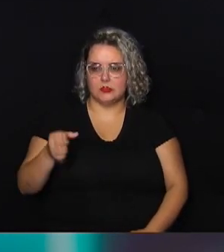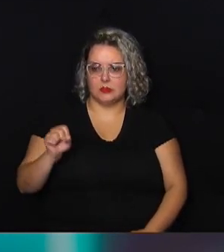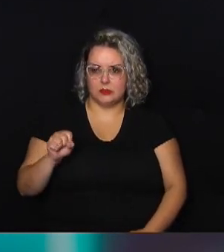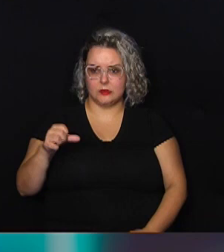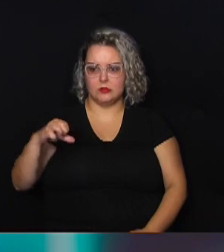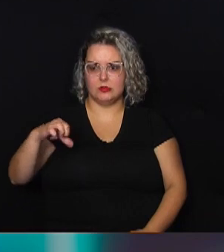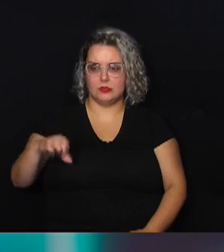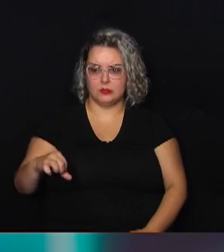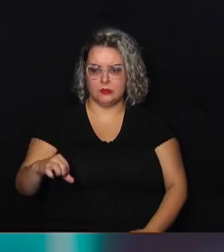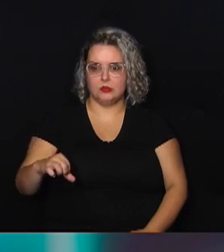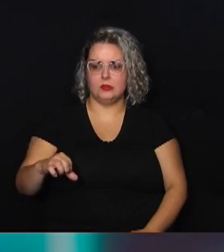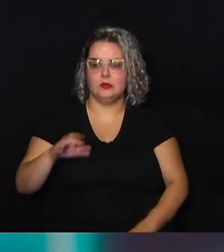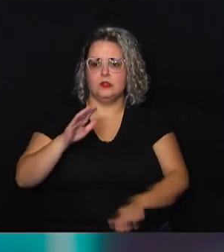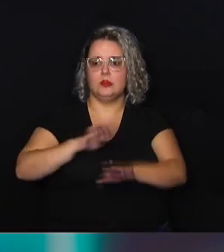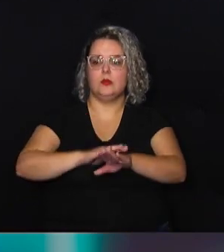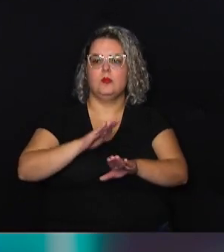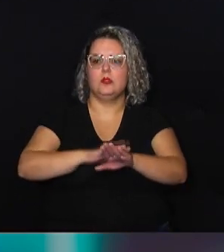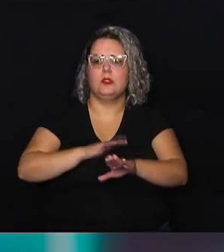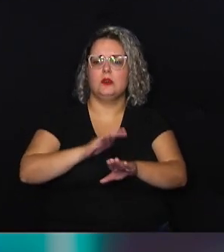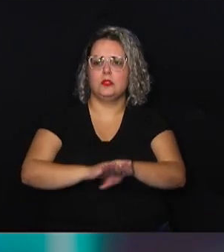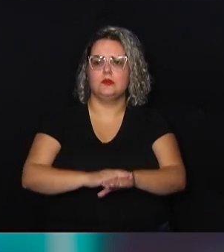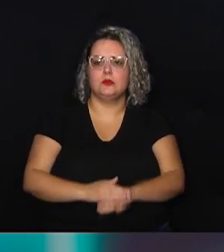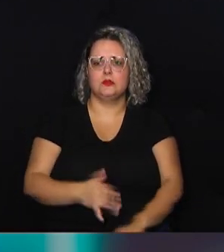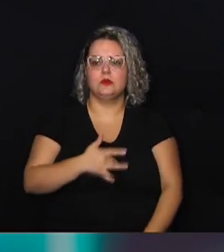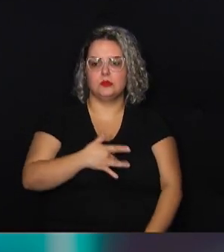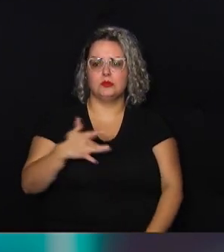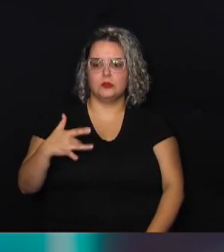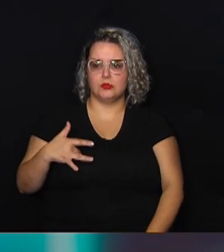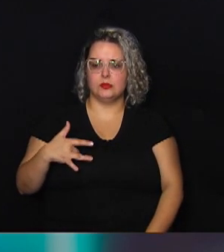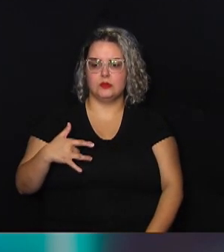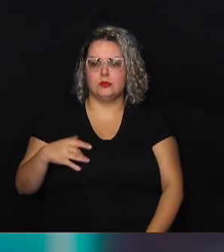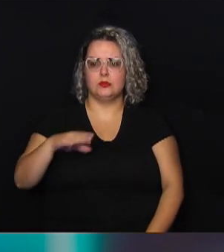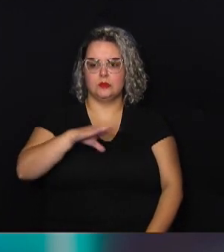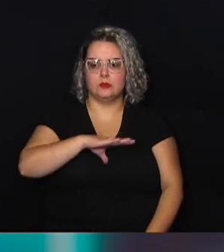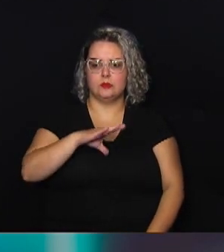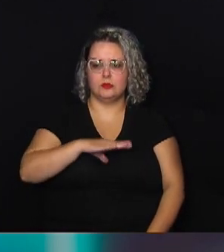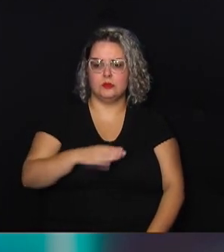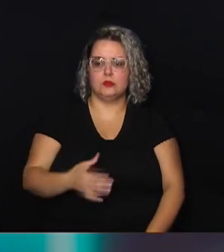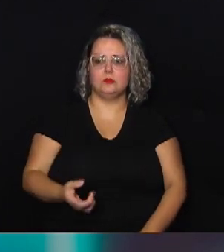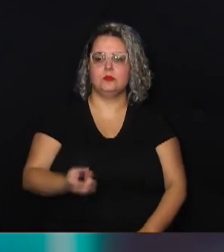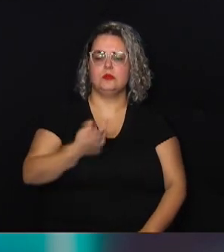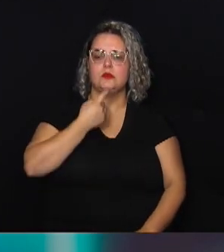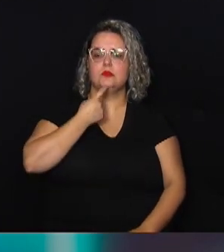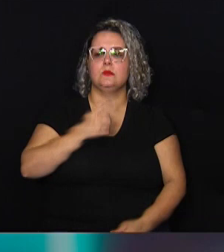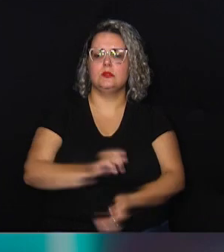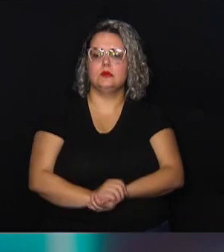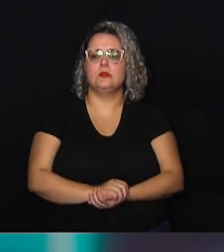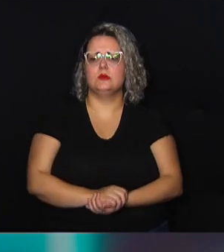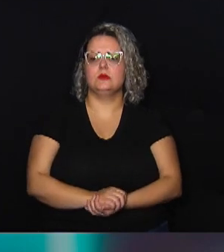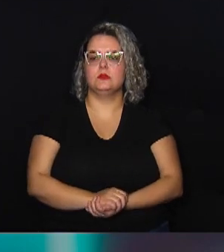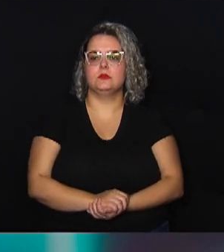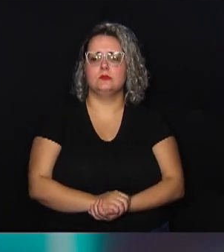1.762.689.000 com as ações de saúde no município de Campinas.